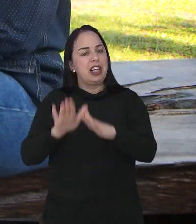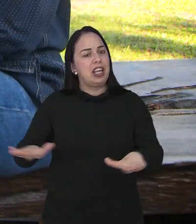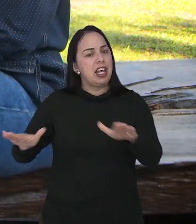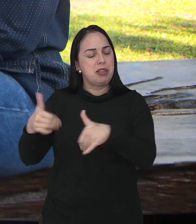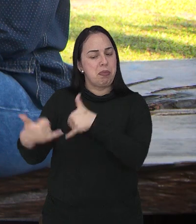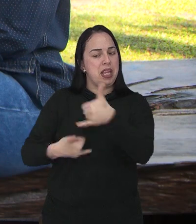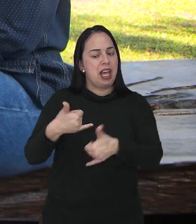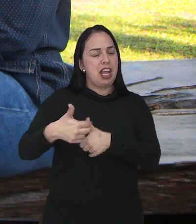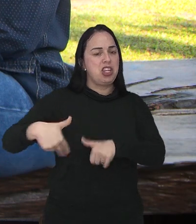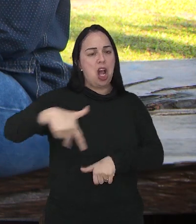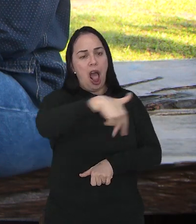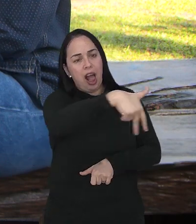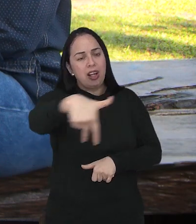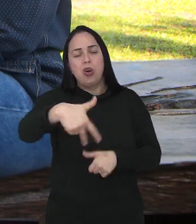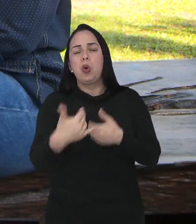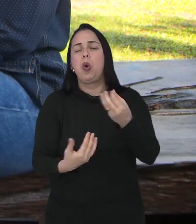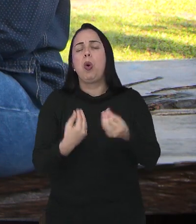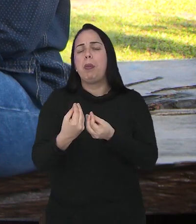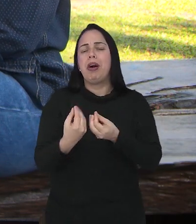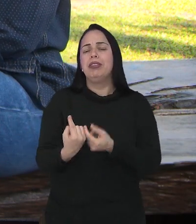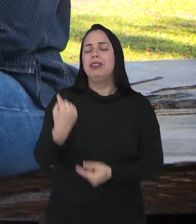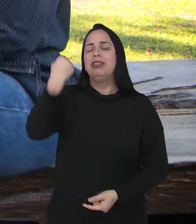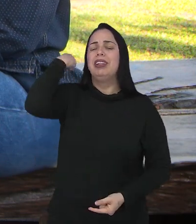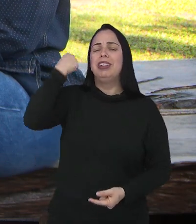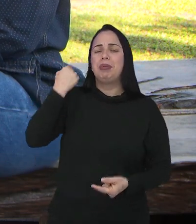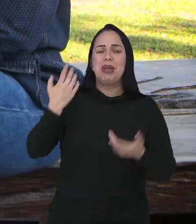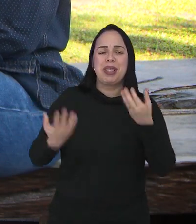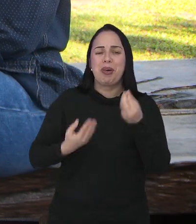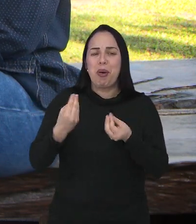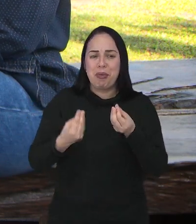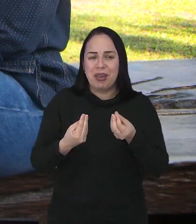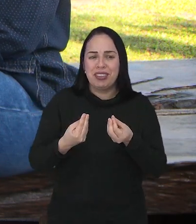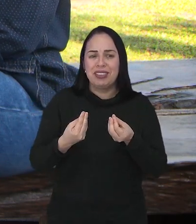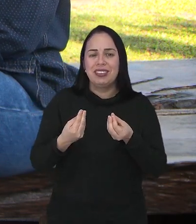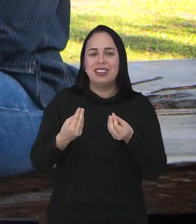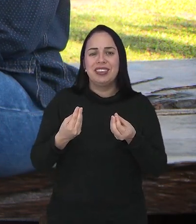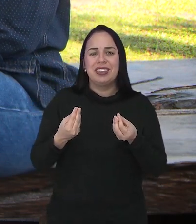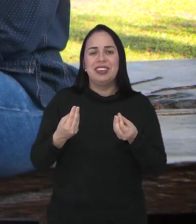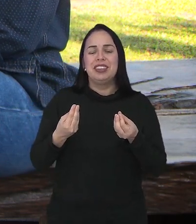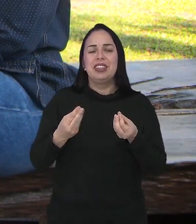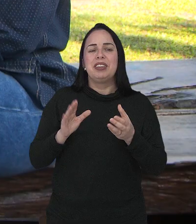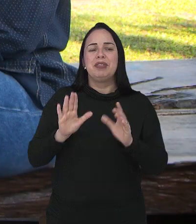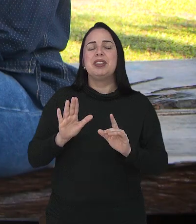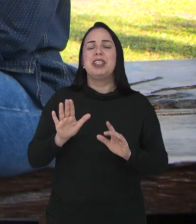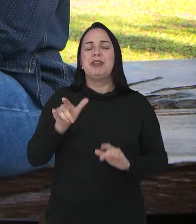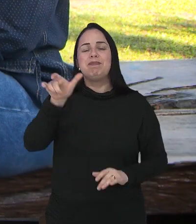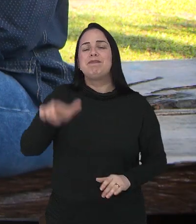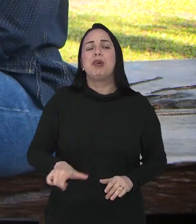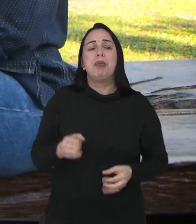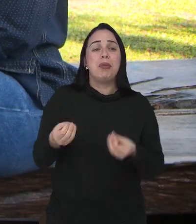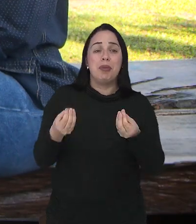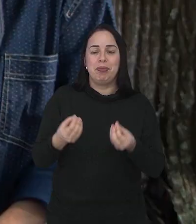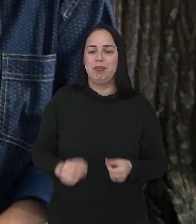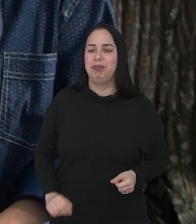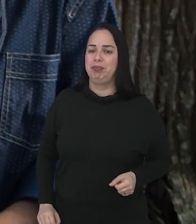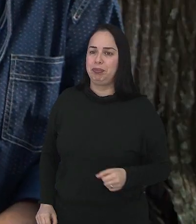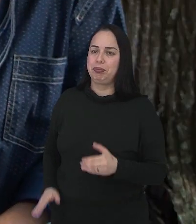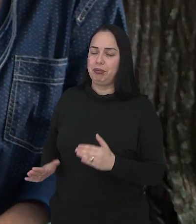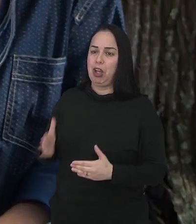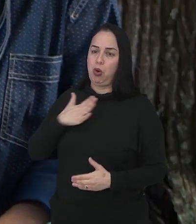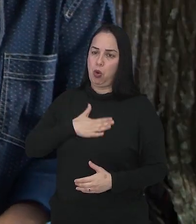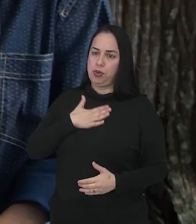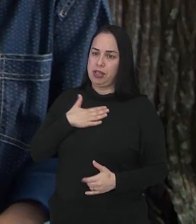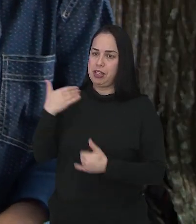gostava de brincar, de correr. Como que era a Cíntia fora dos palcos? A Cíntia ali de espectadora? Eu gostava